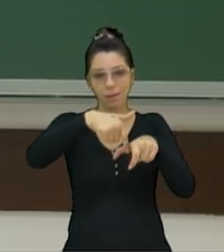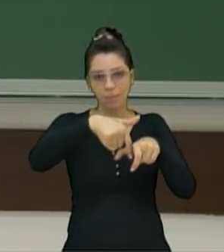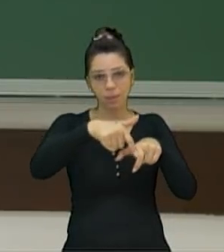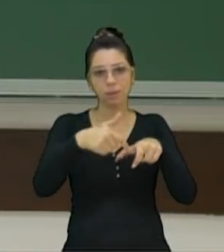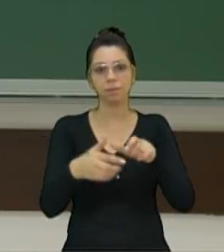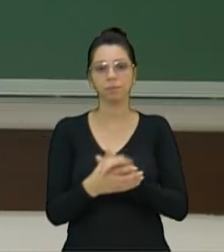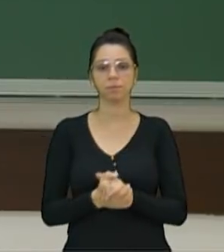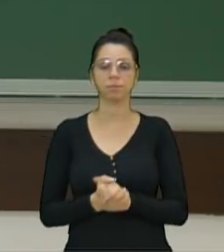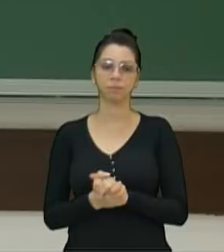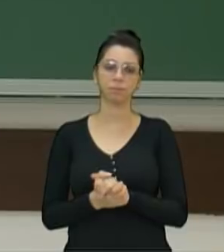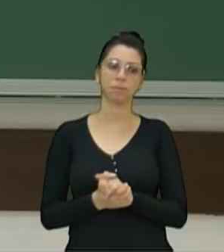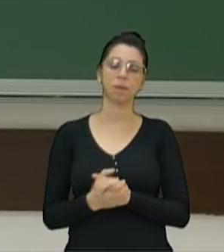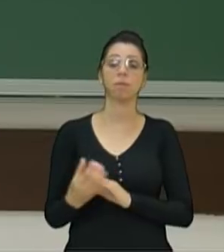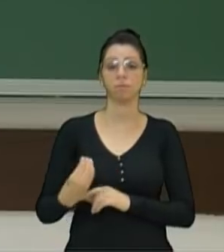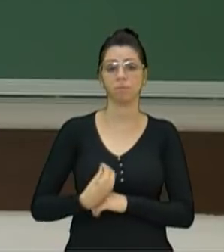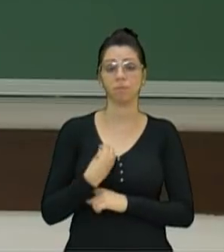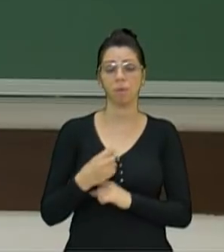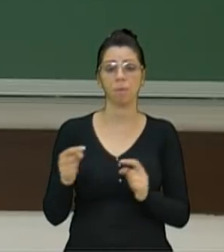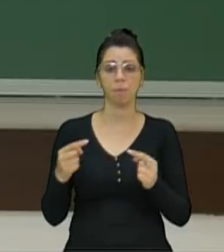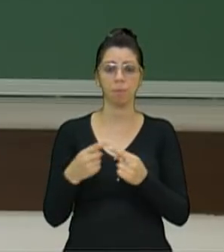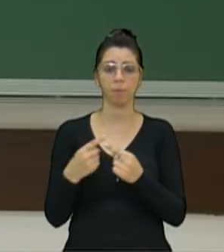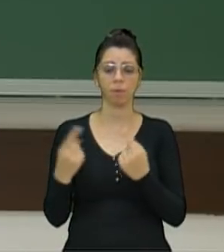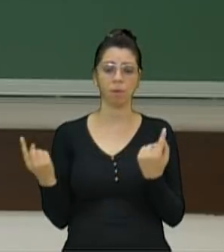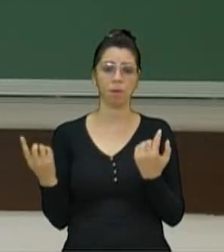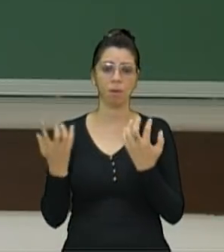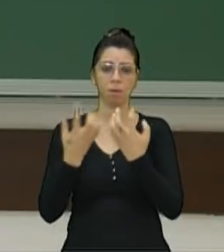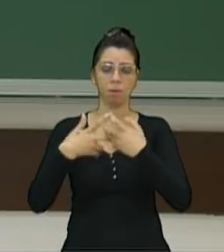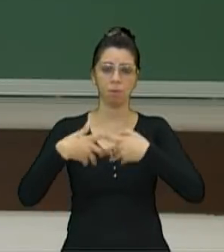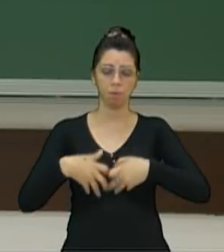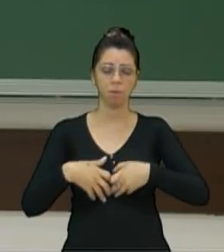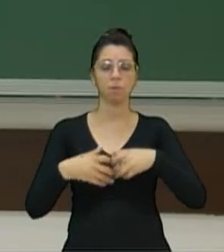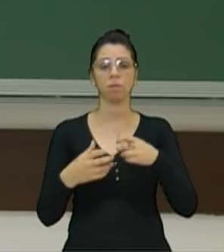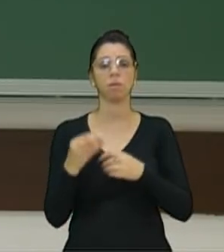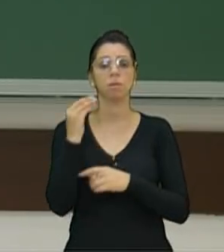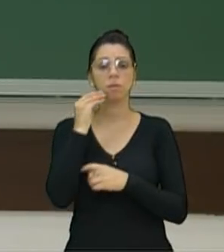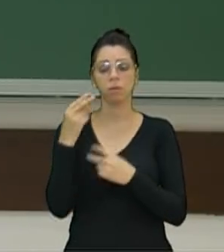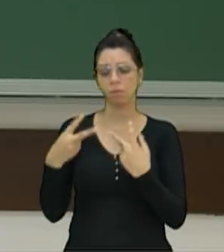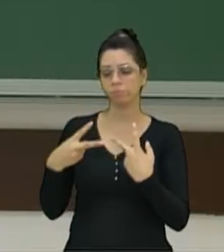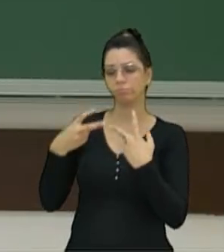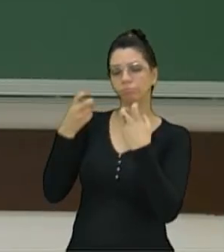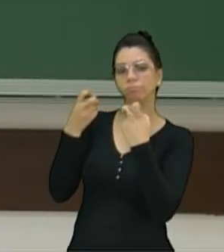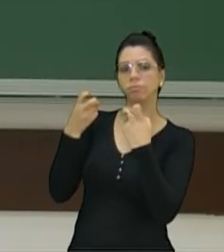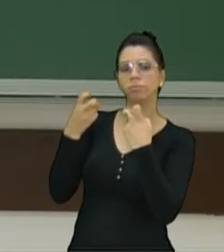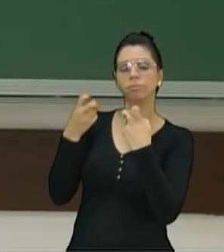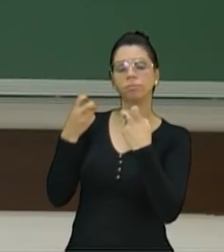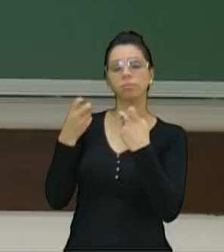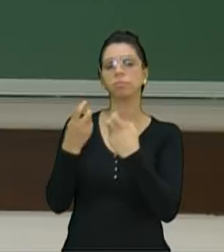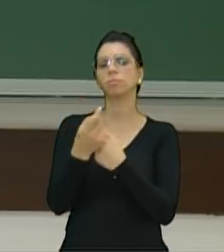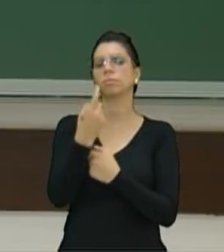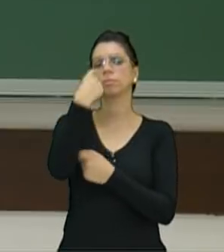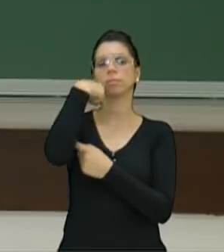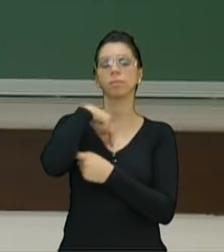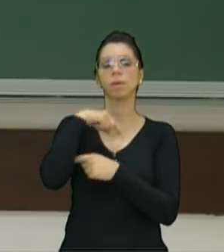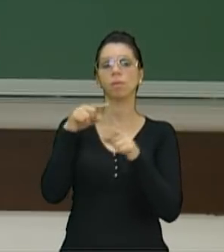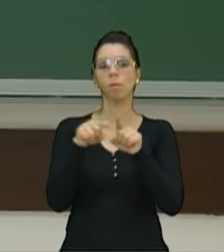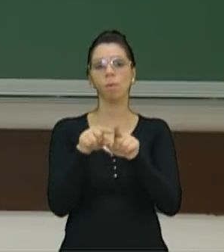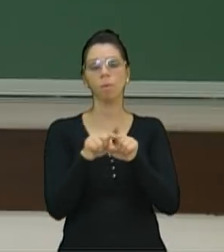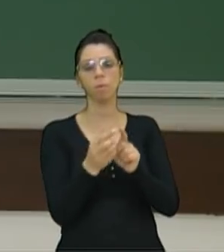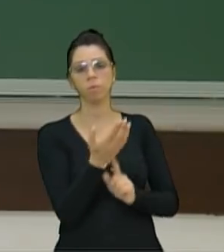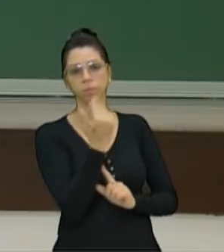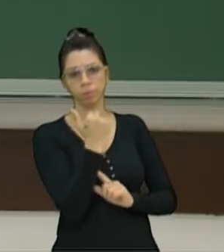mas elas existem porque elas têm essa função de tentar identificar corpos estranhos inalados ou